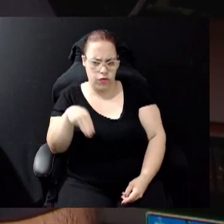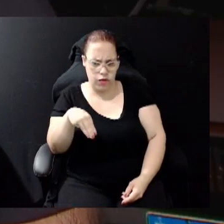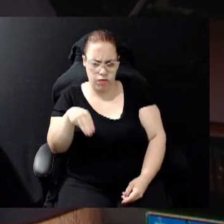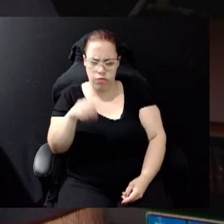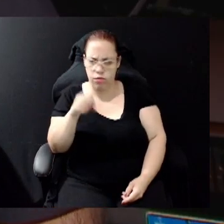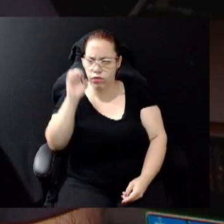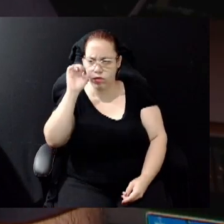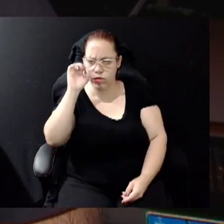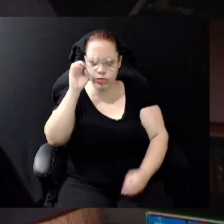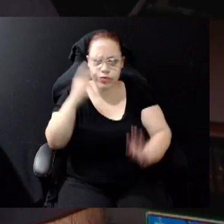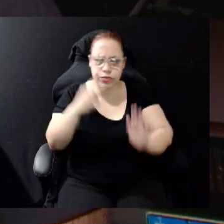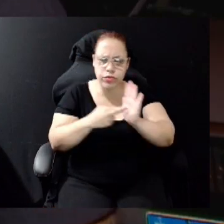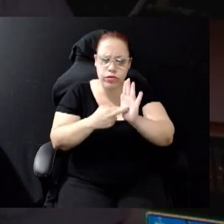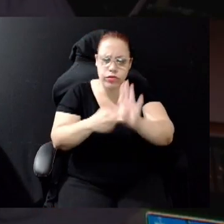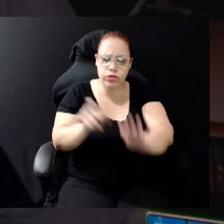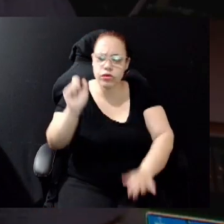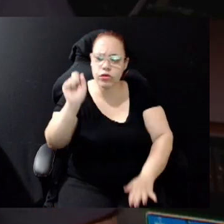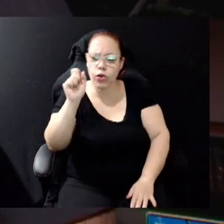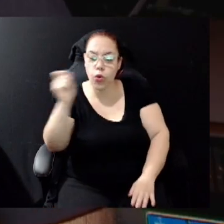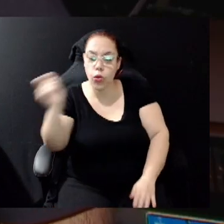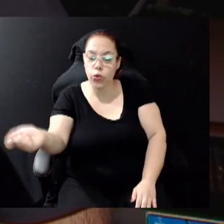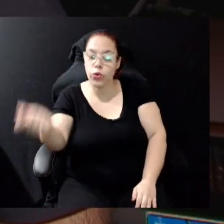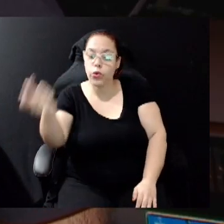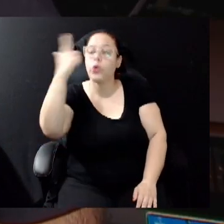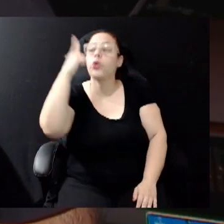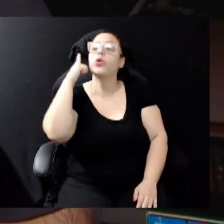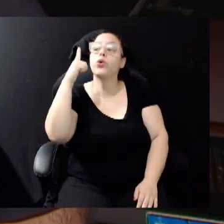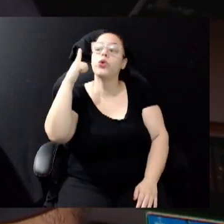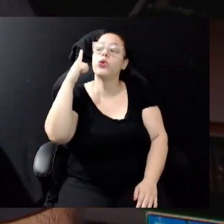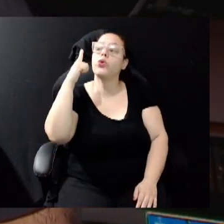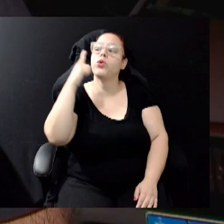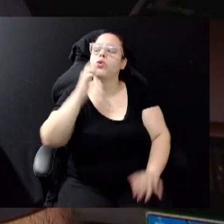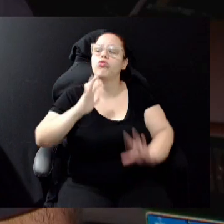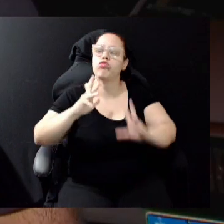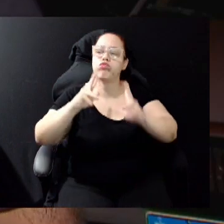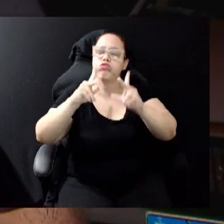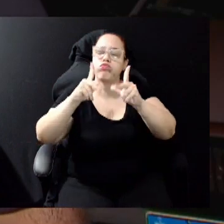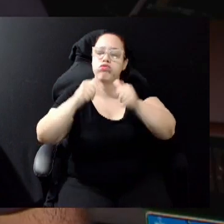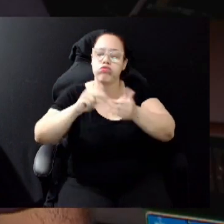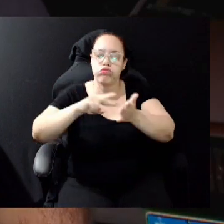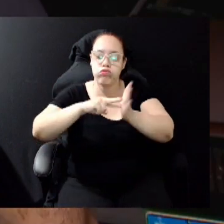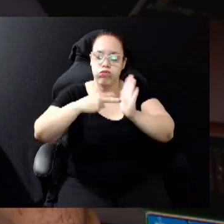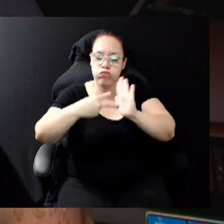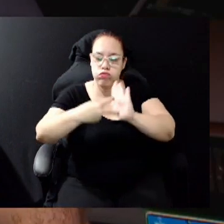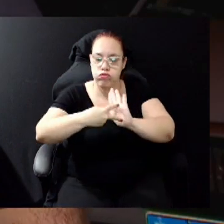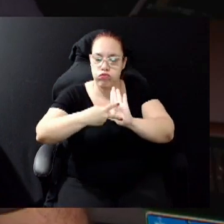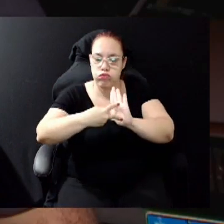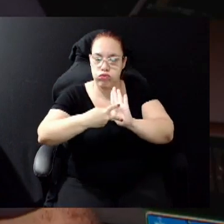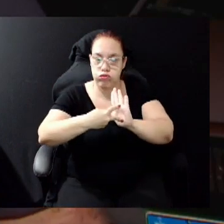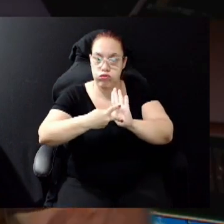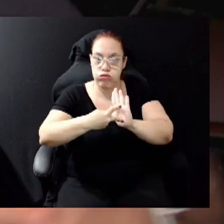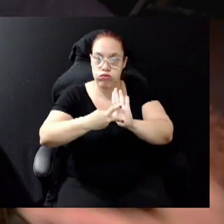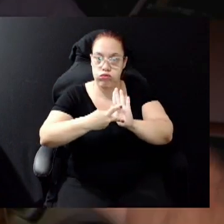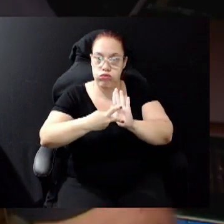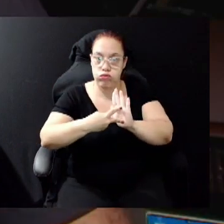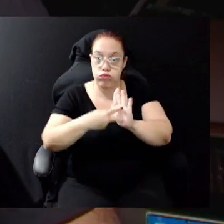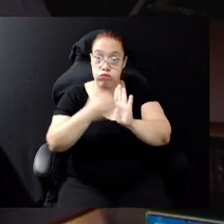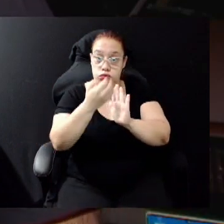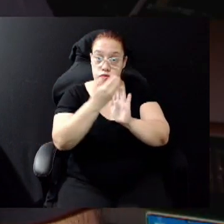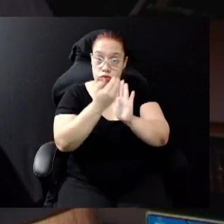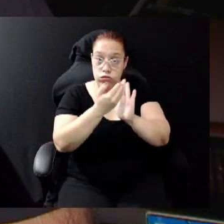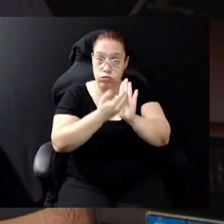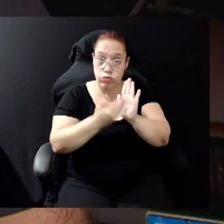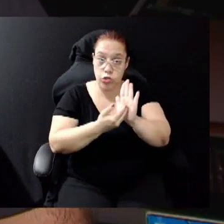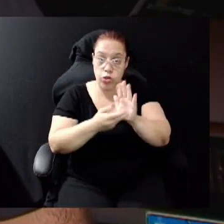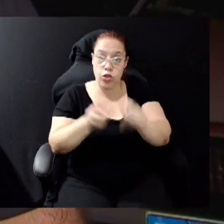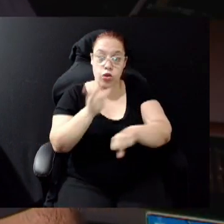revela, ela traz luz para todas as simbologias de itens, de